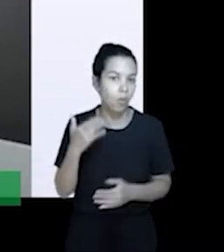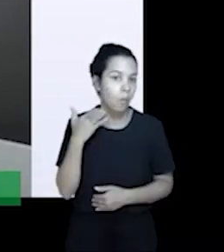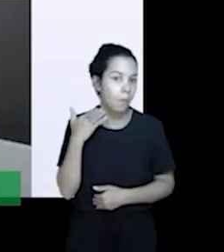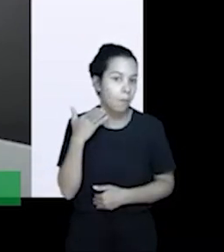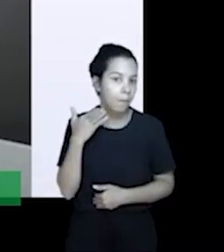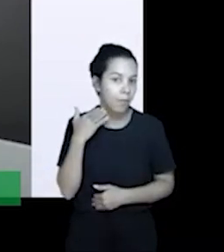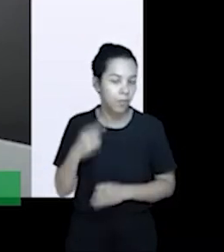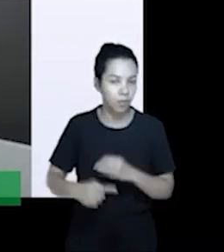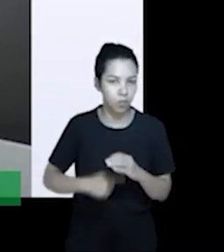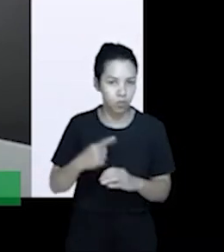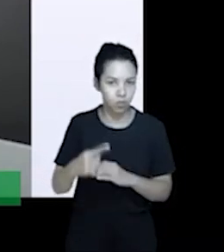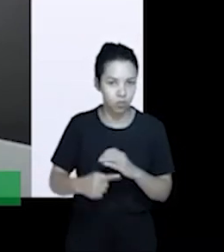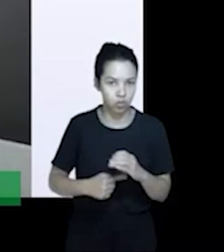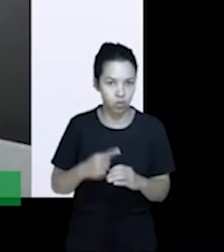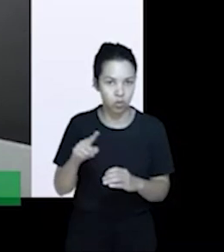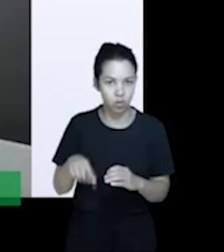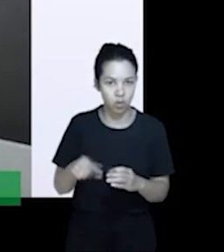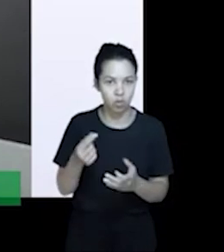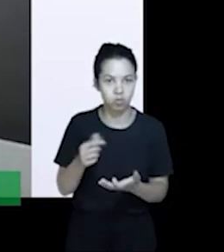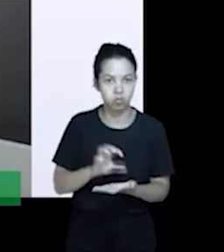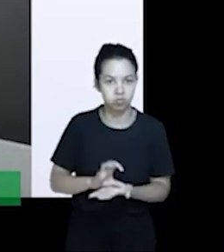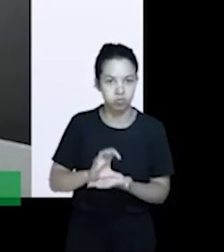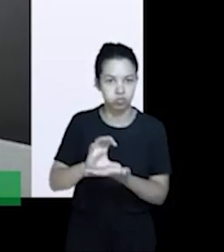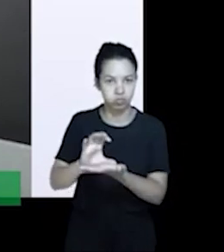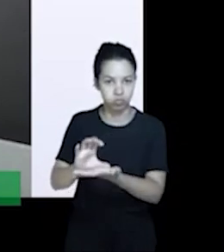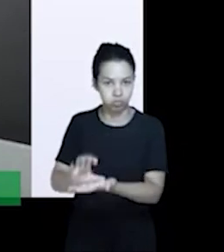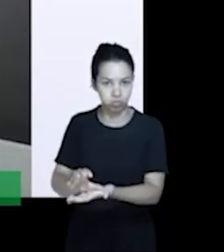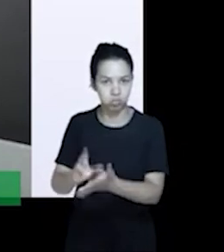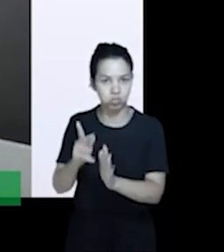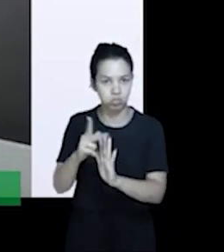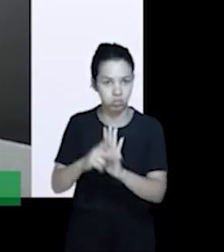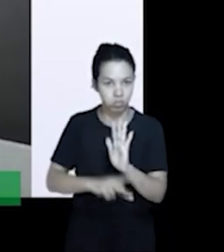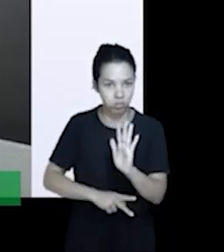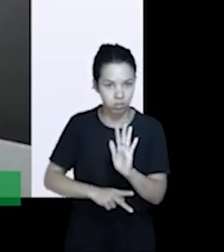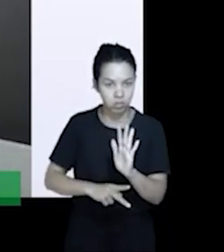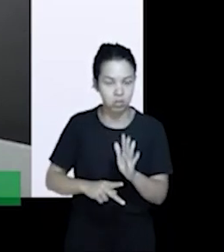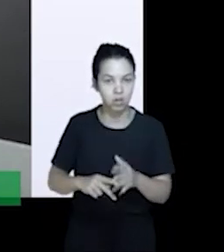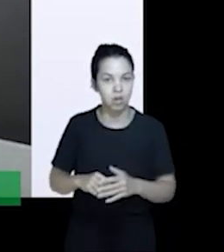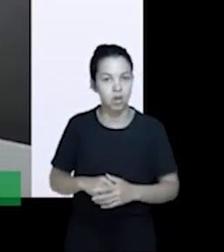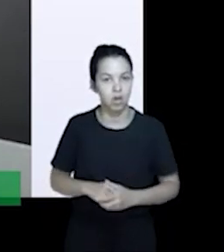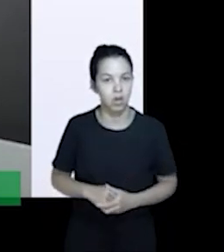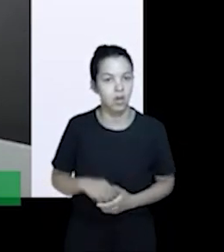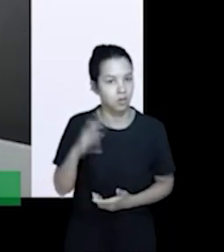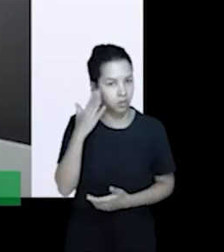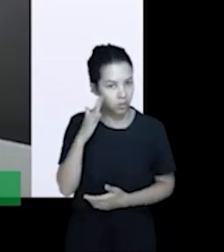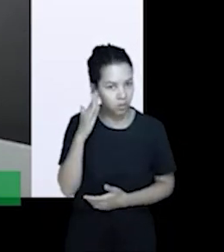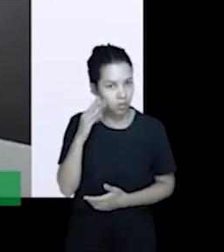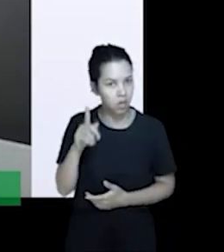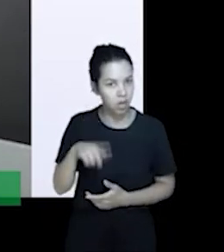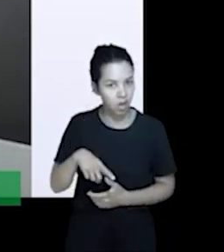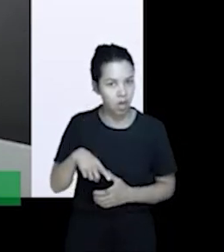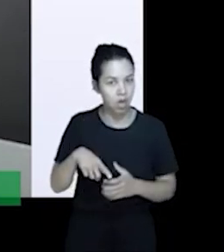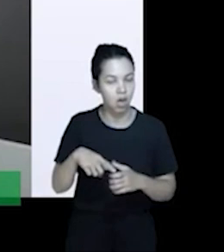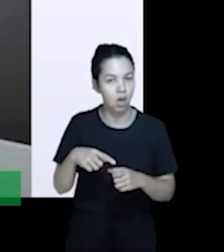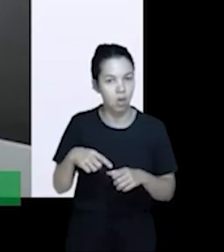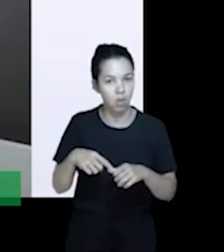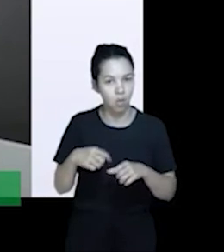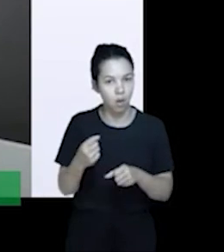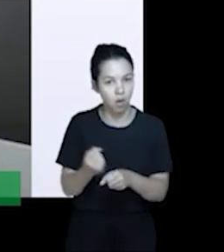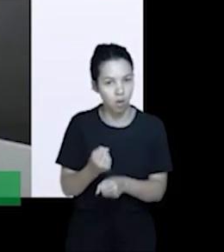grande financiador desse projeto entende que é uma obra economicamente viável e